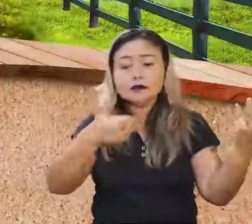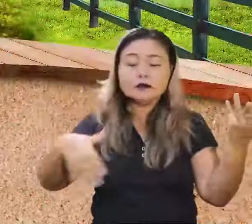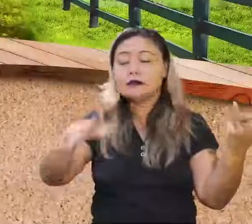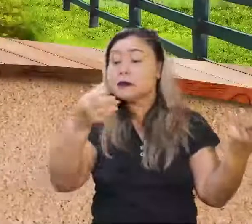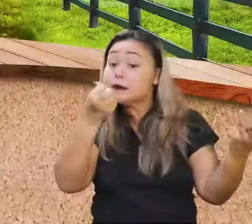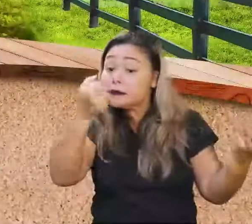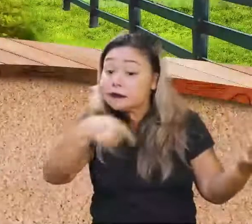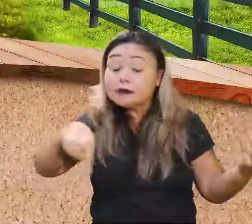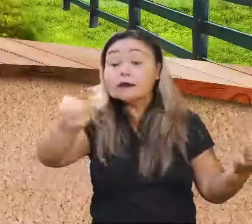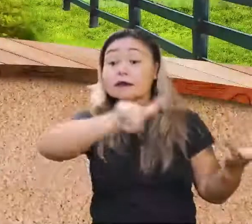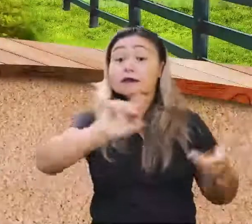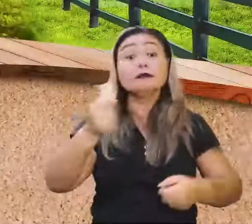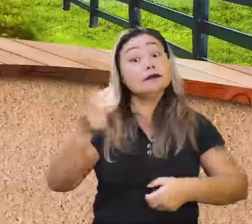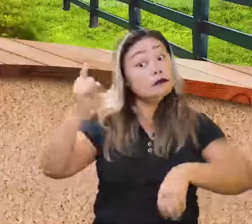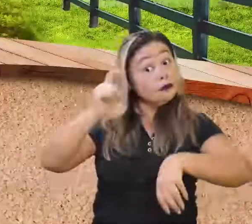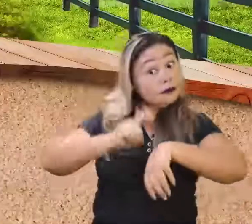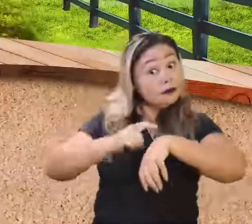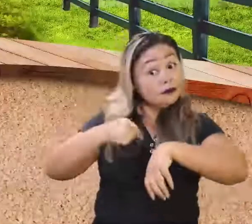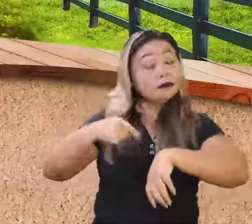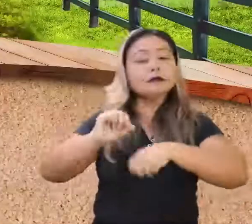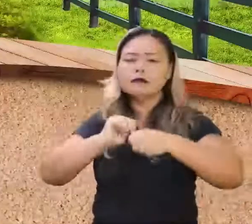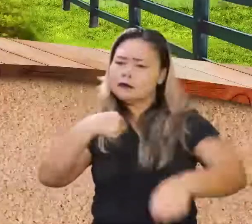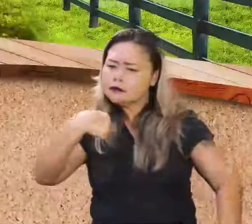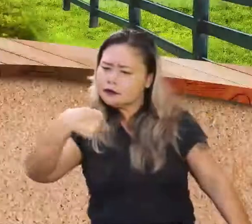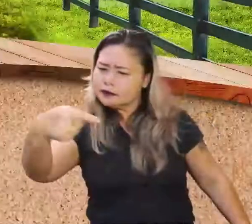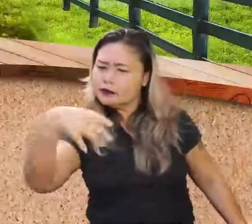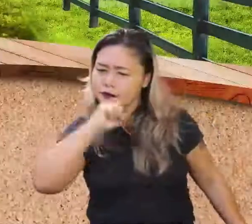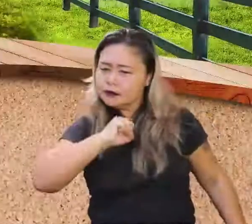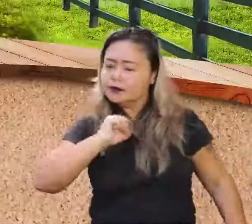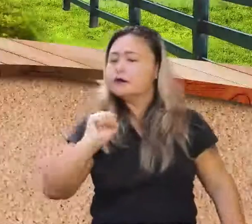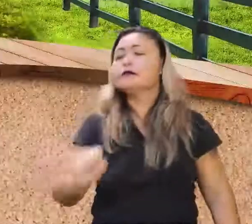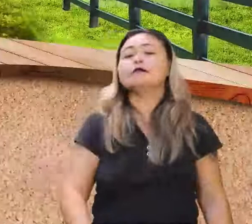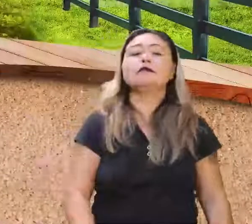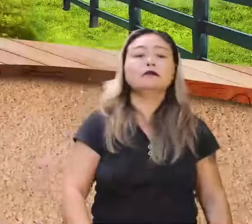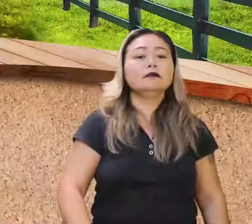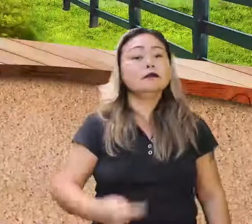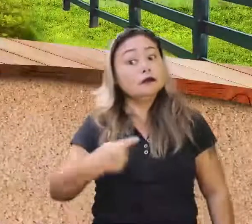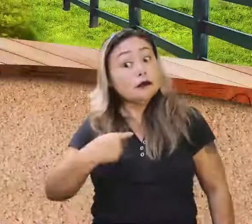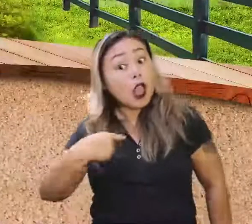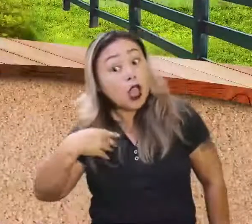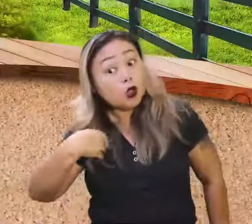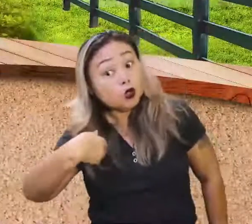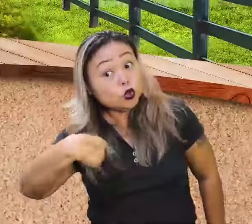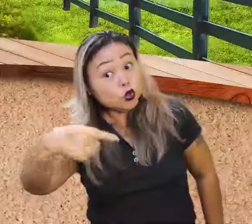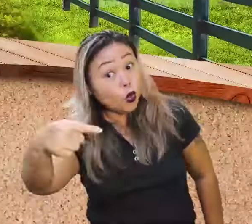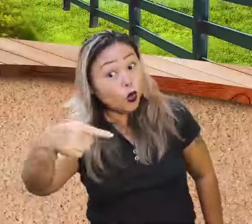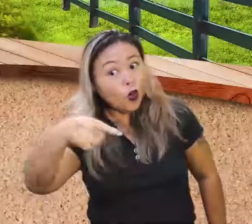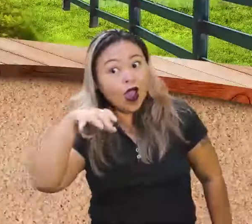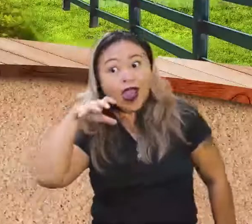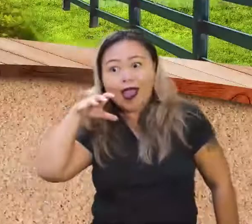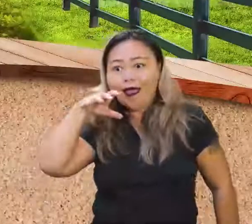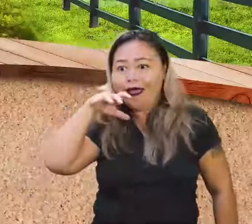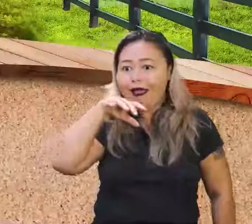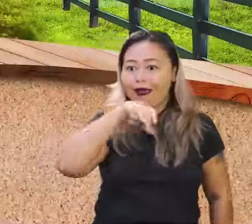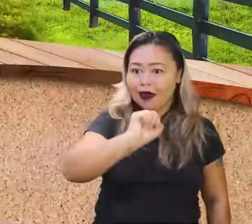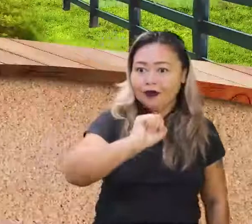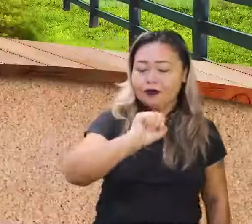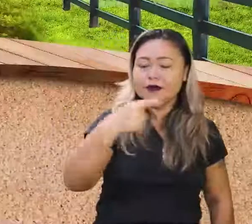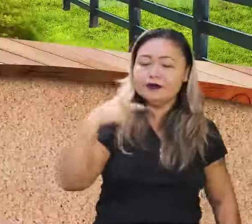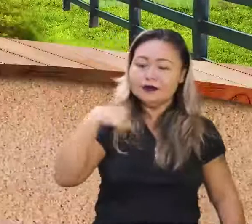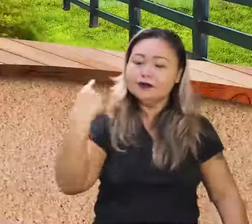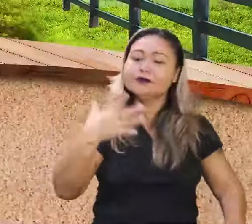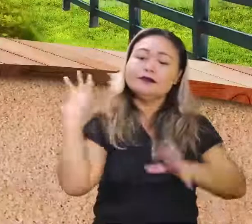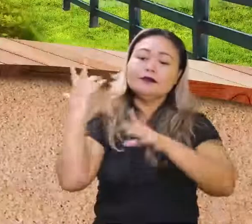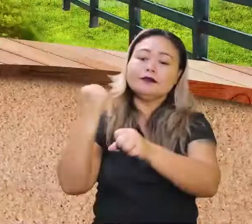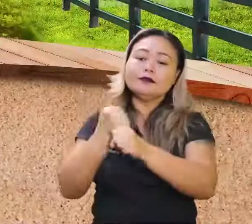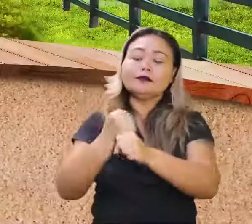Muito bem, meus queridos. Já voltamos. Vamos fazer aquele bate-bola jogo rápido da nossa revisão.